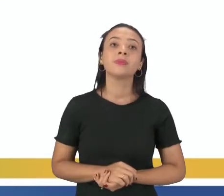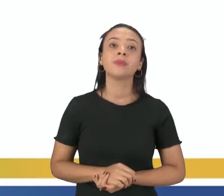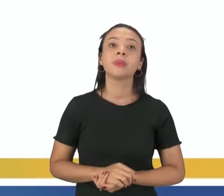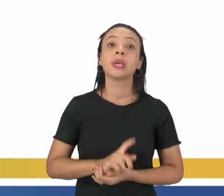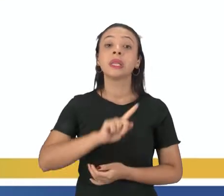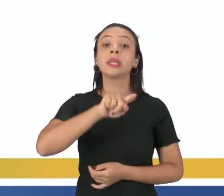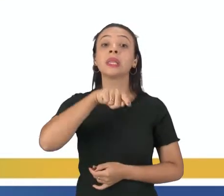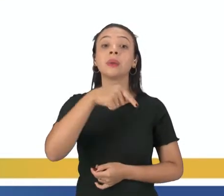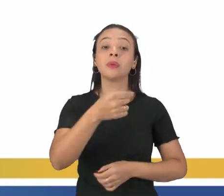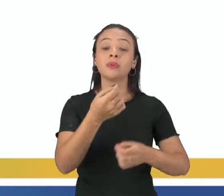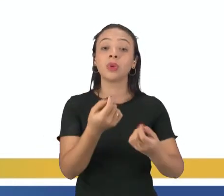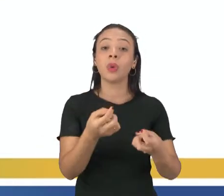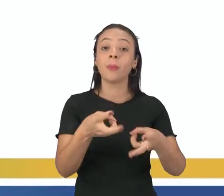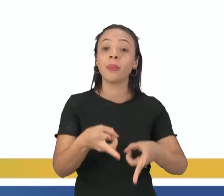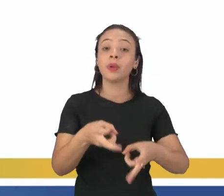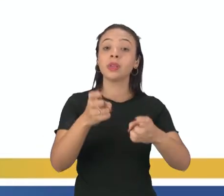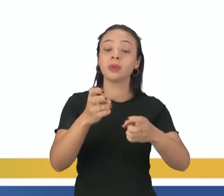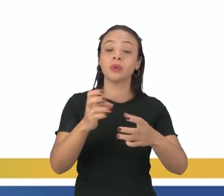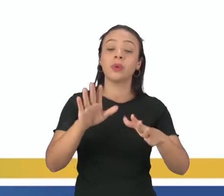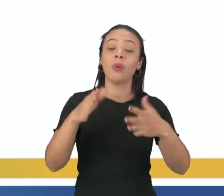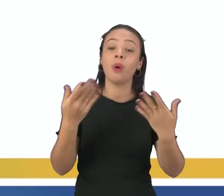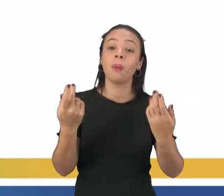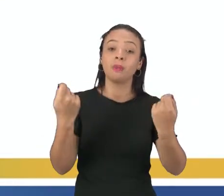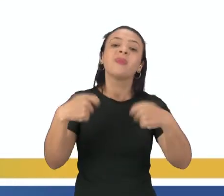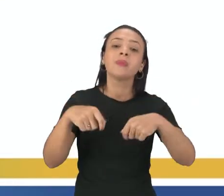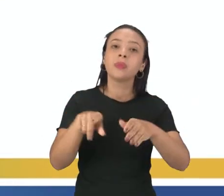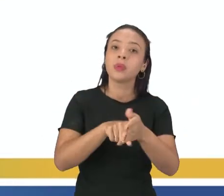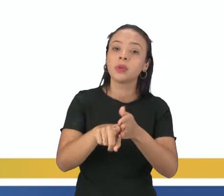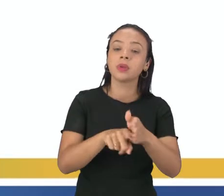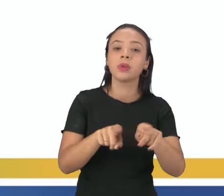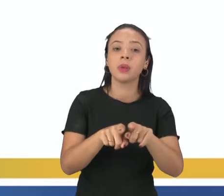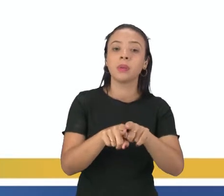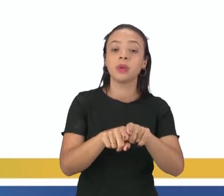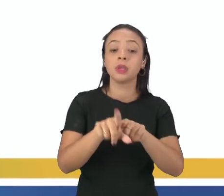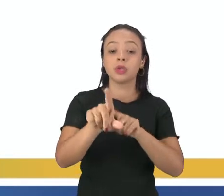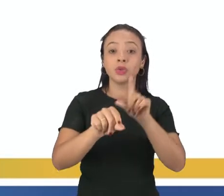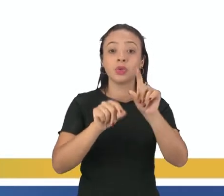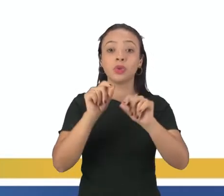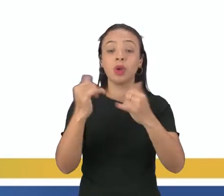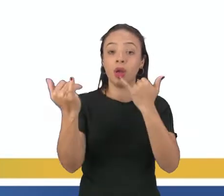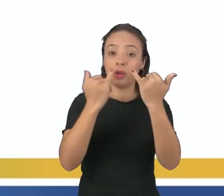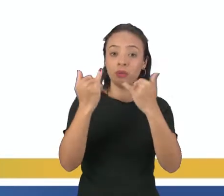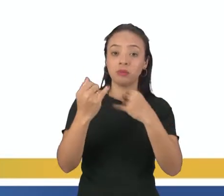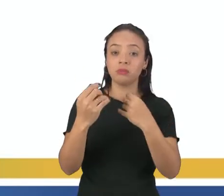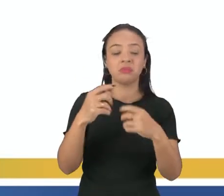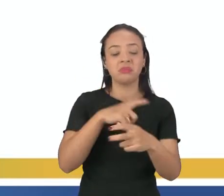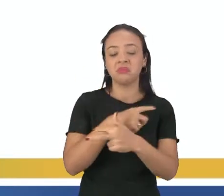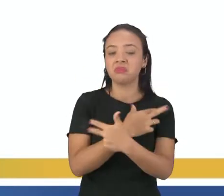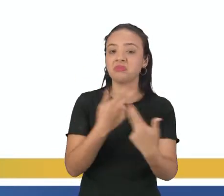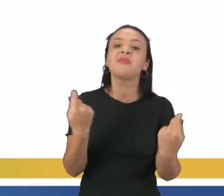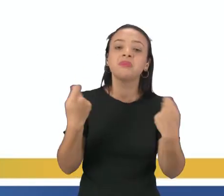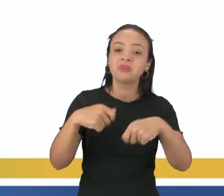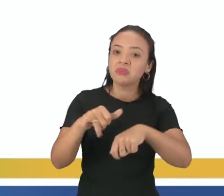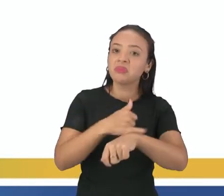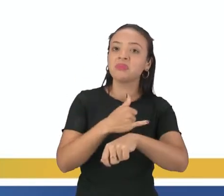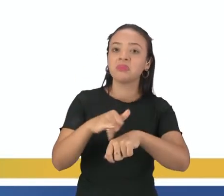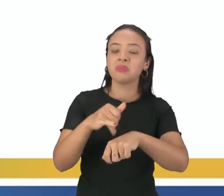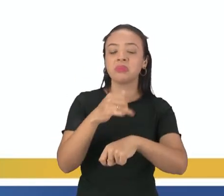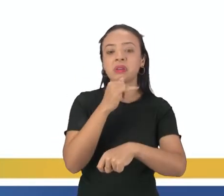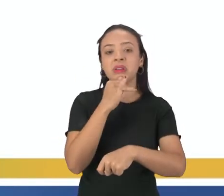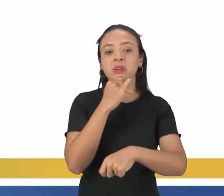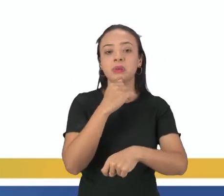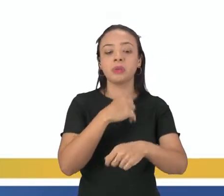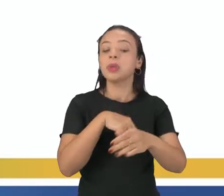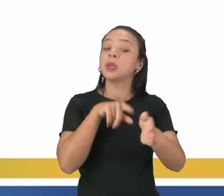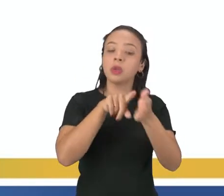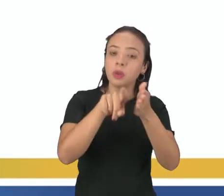Depois de identificar a variável da pesquisa, é preciso coletar os dados. Há várias maneiras de fazer isso, como por meio de um